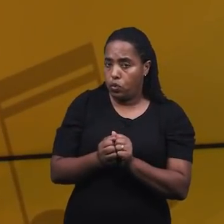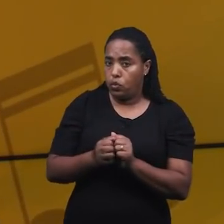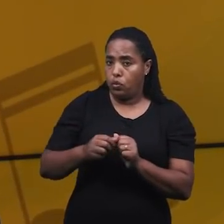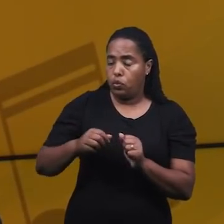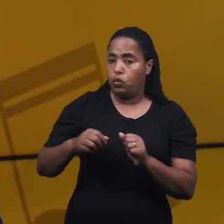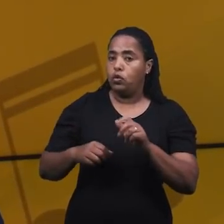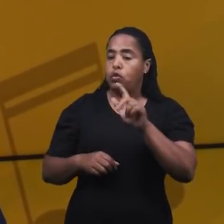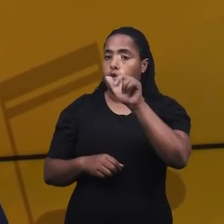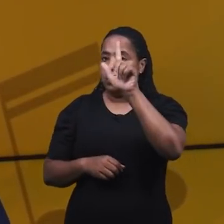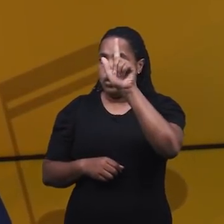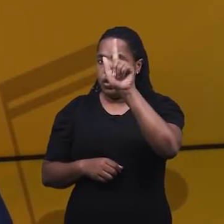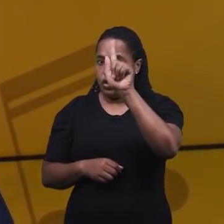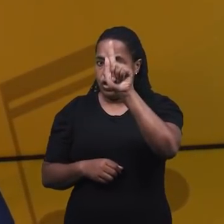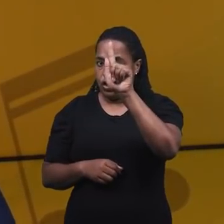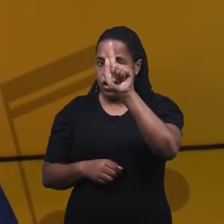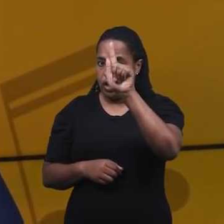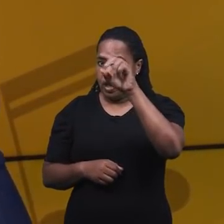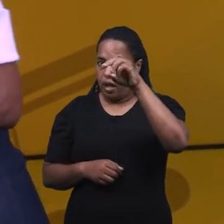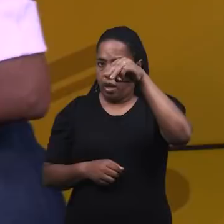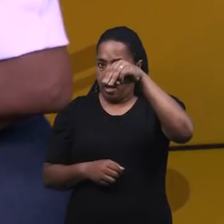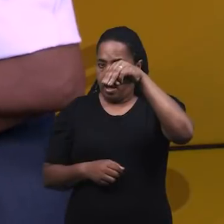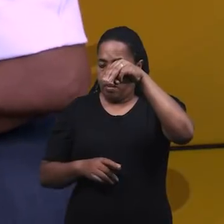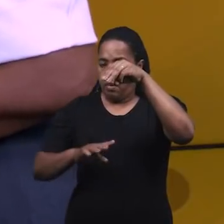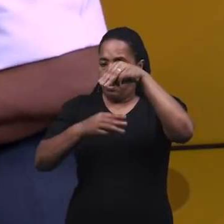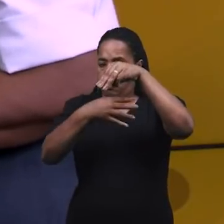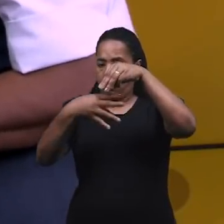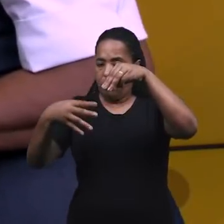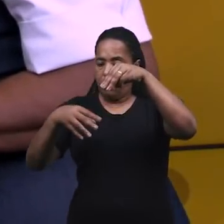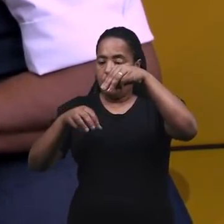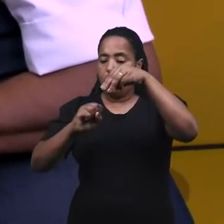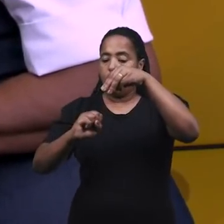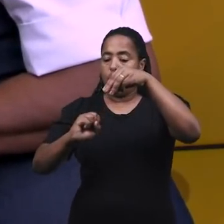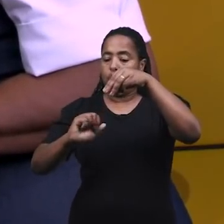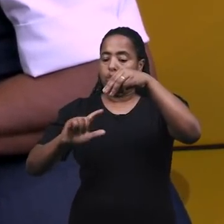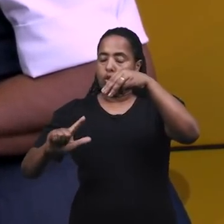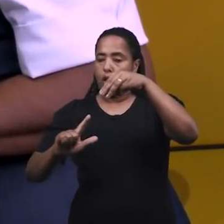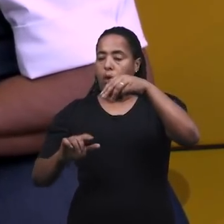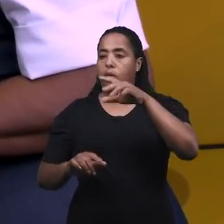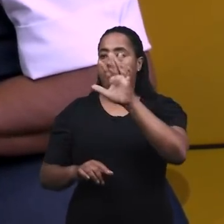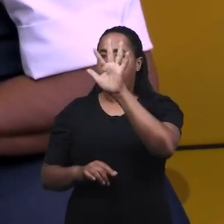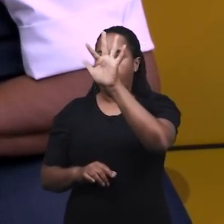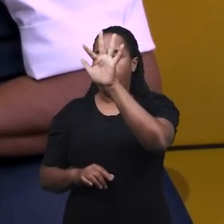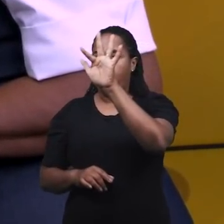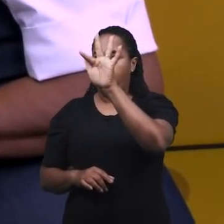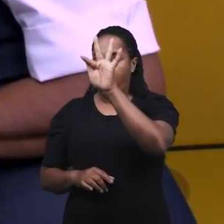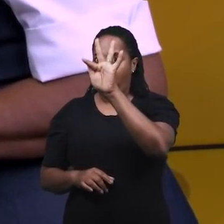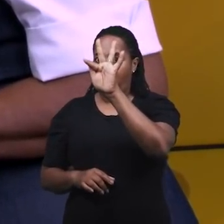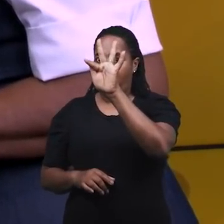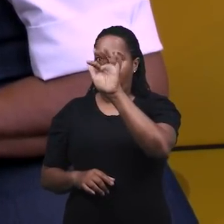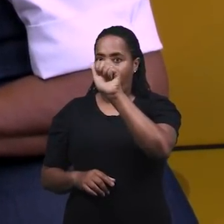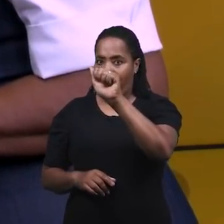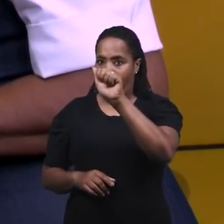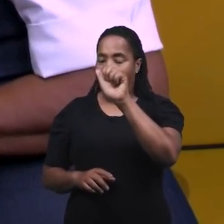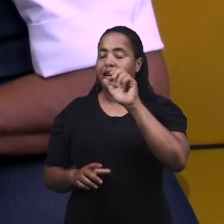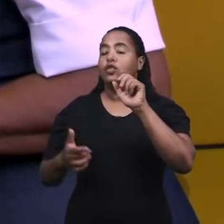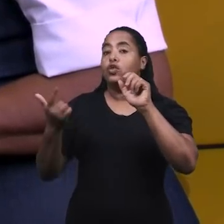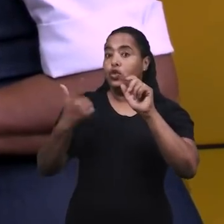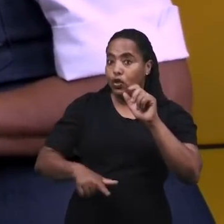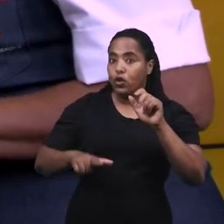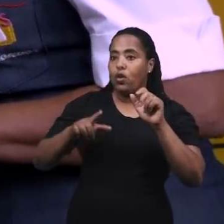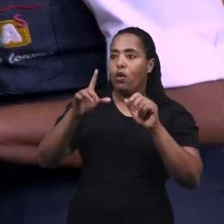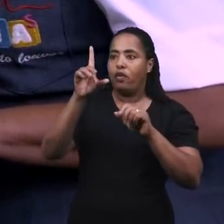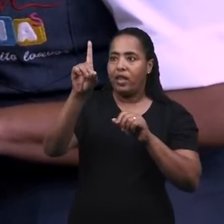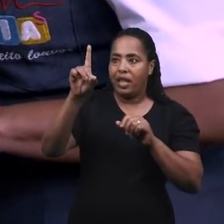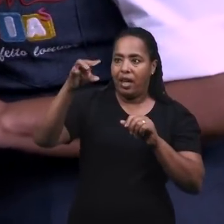Sol, o GM. Depois, com a nota Fá, novamente